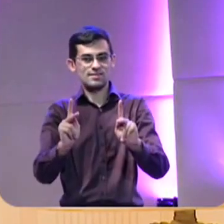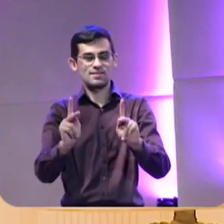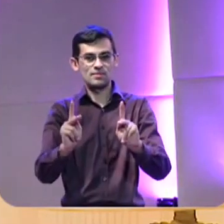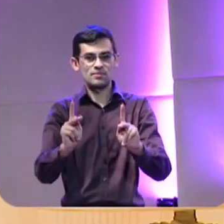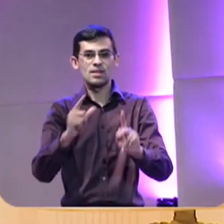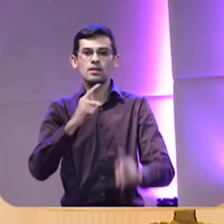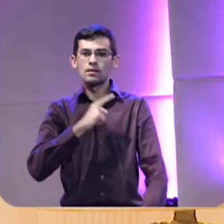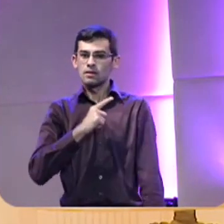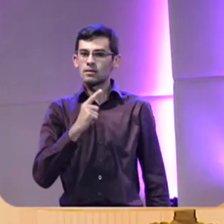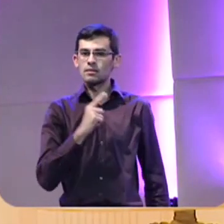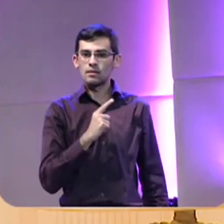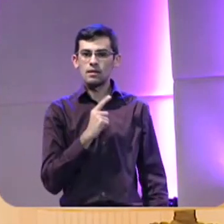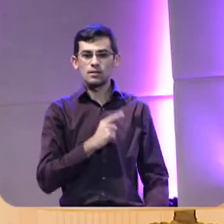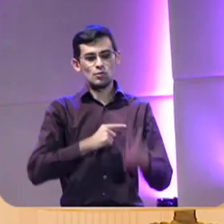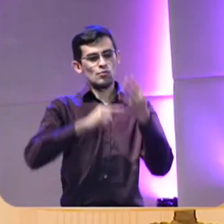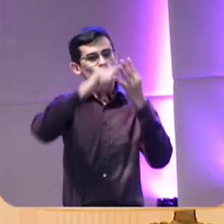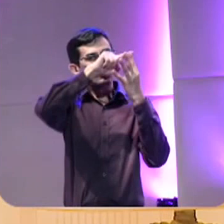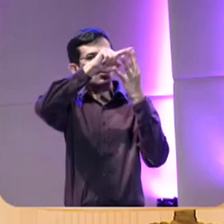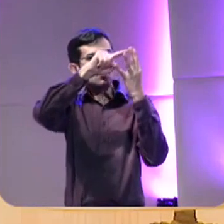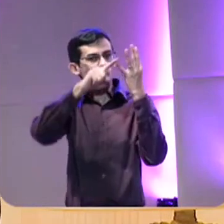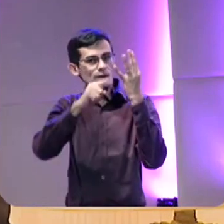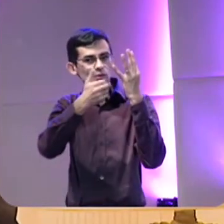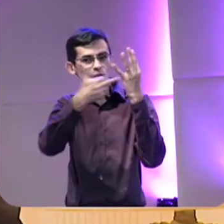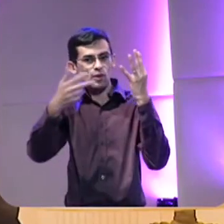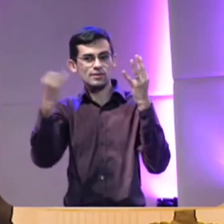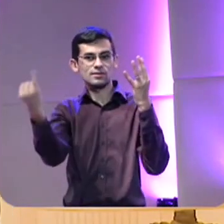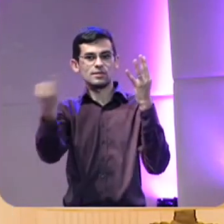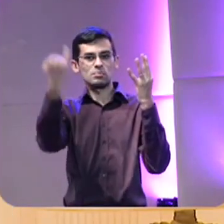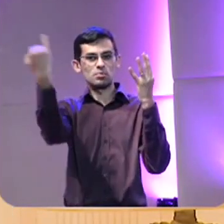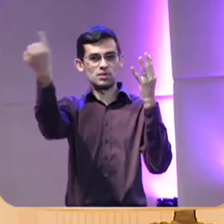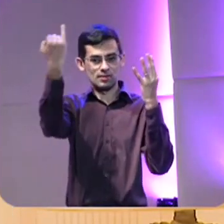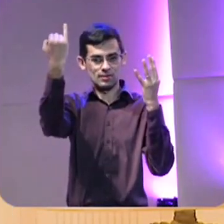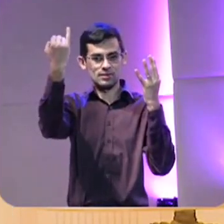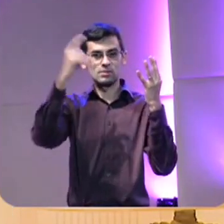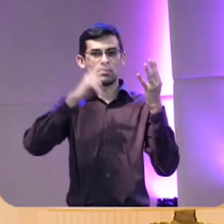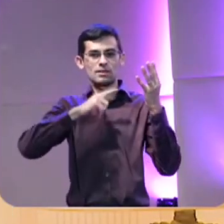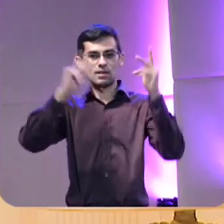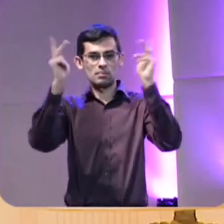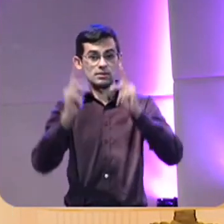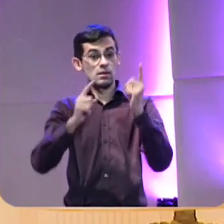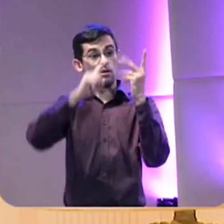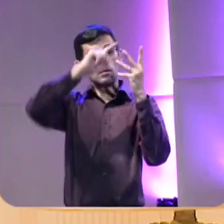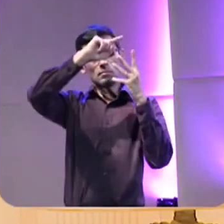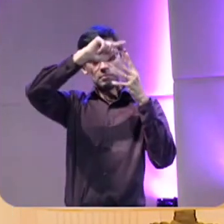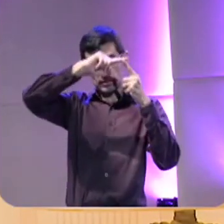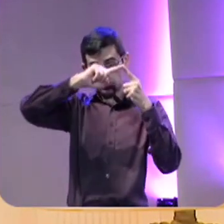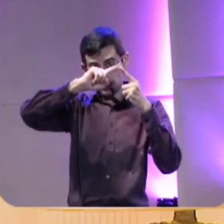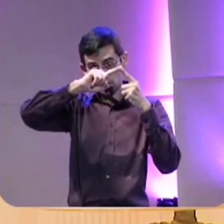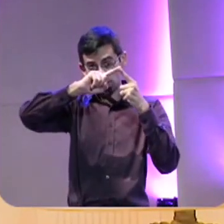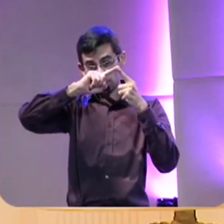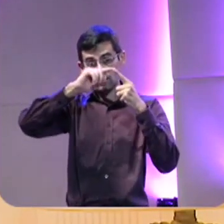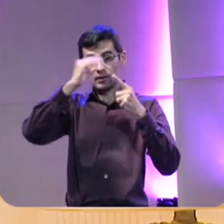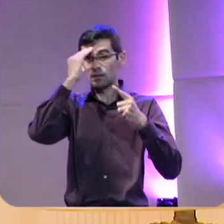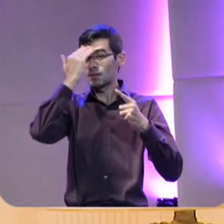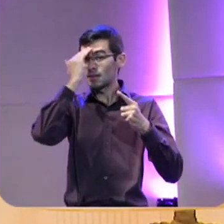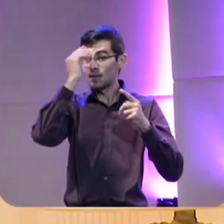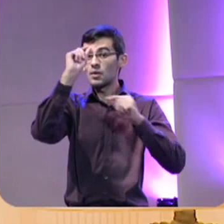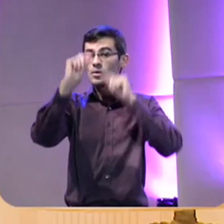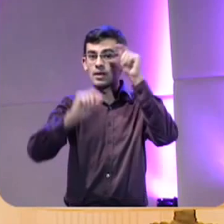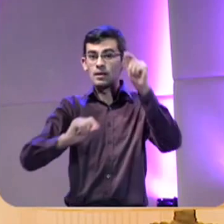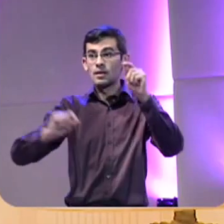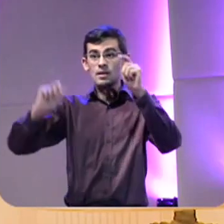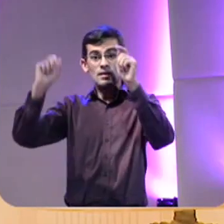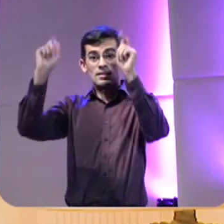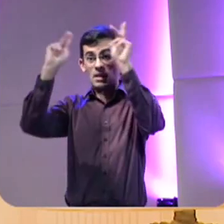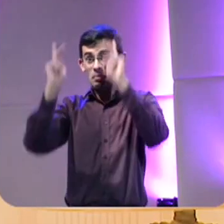E existem 4 passos importantes para a gente obter essa paz. O primeiro passo é reconhecer que essa paz